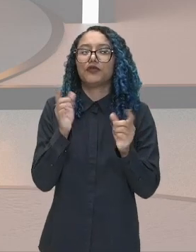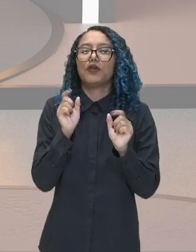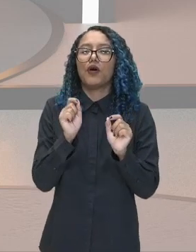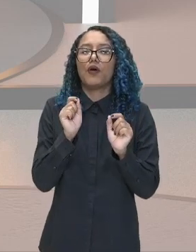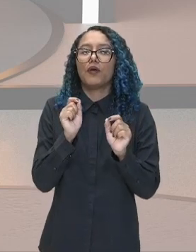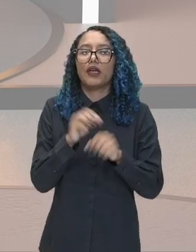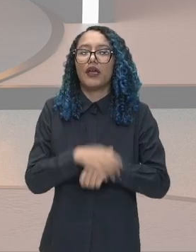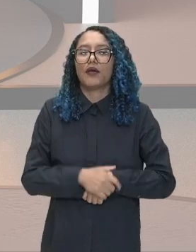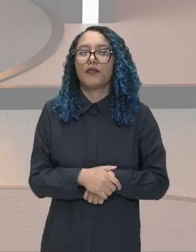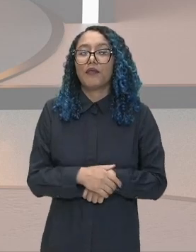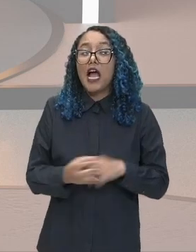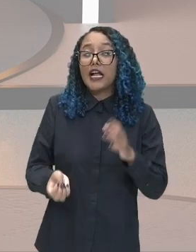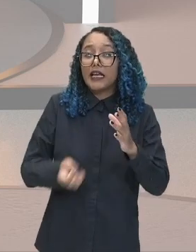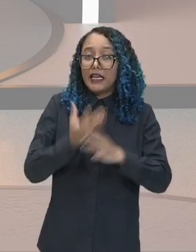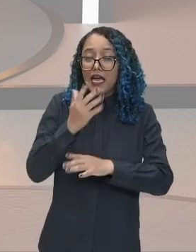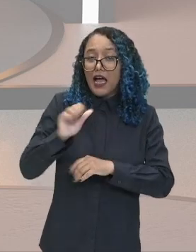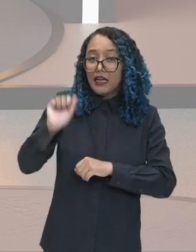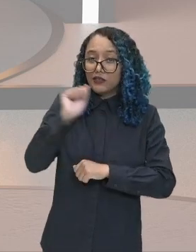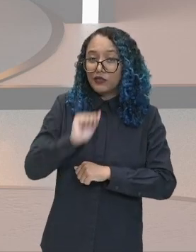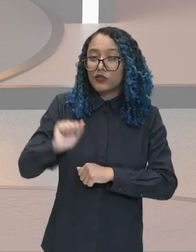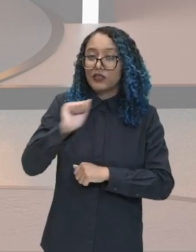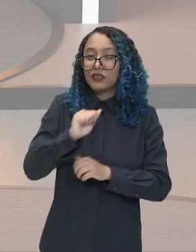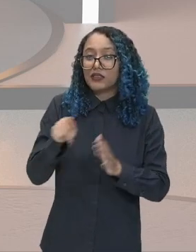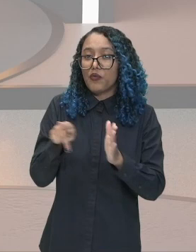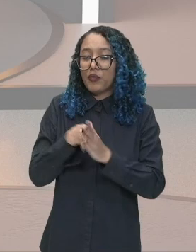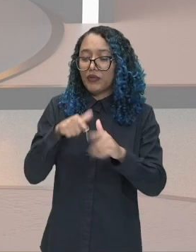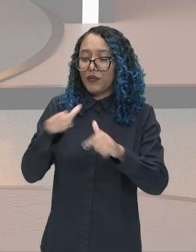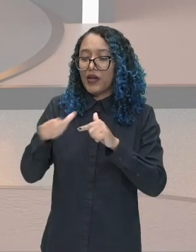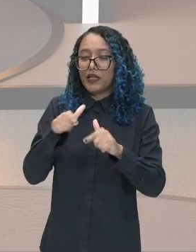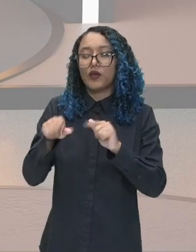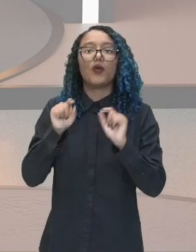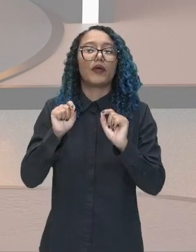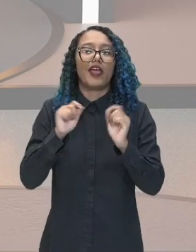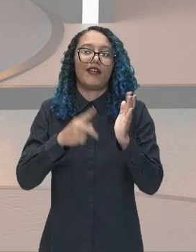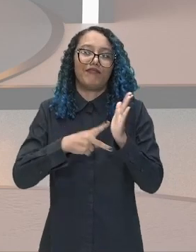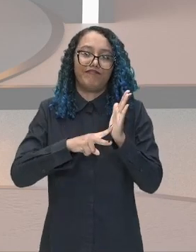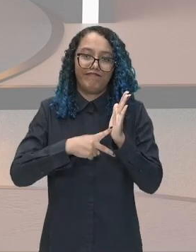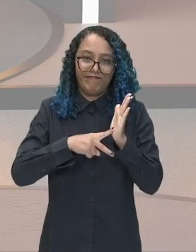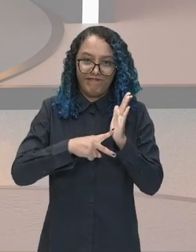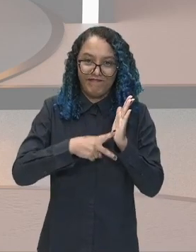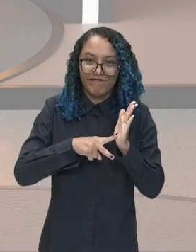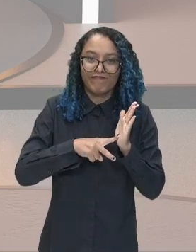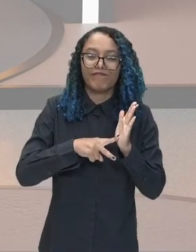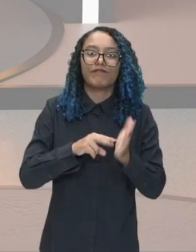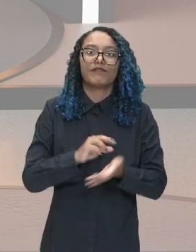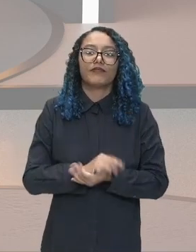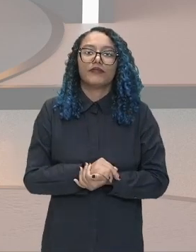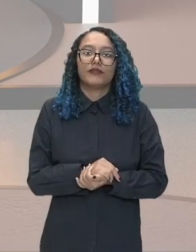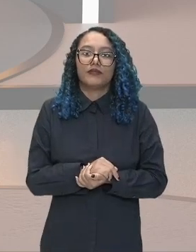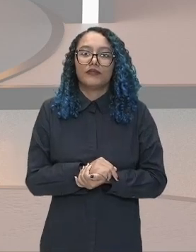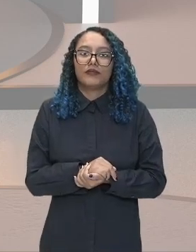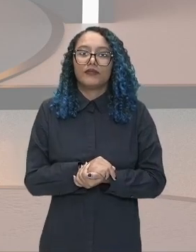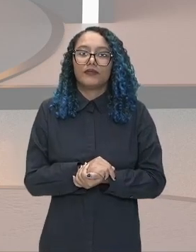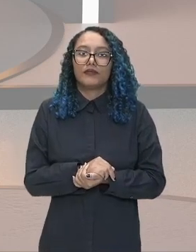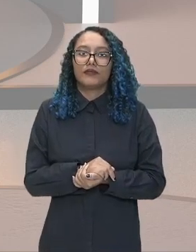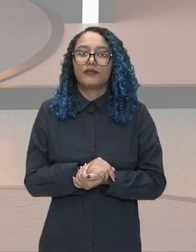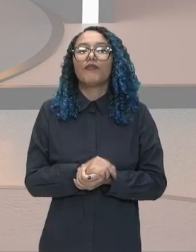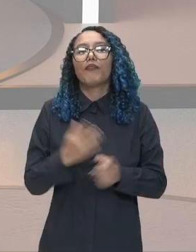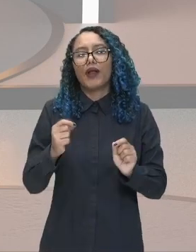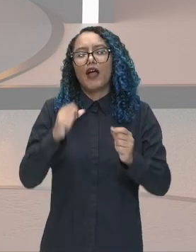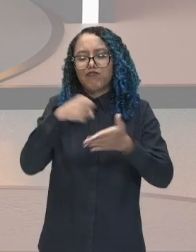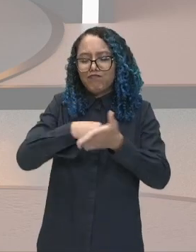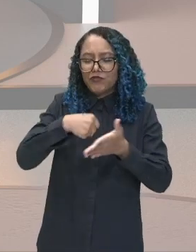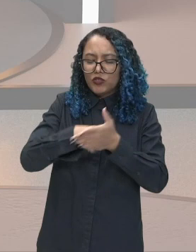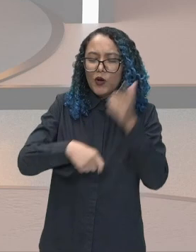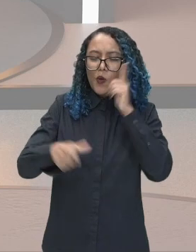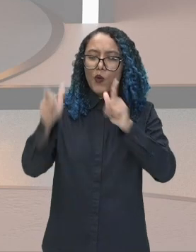as associações de trabalhadores, que são os sindicatos, para exatamente buscar conquistar